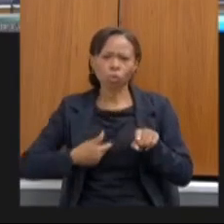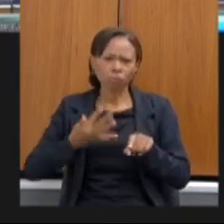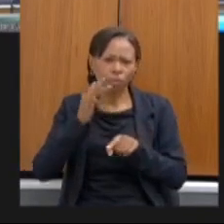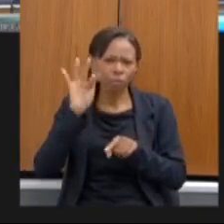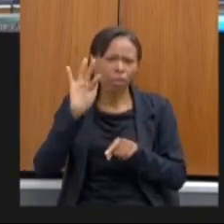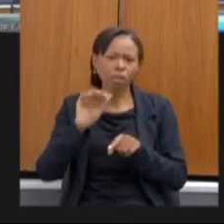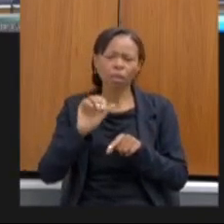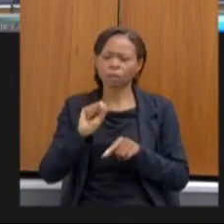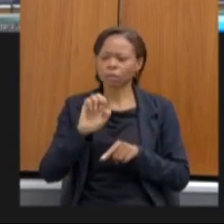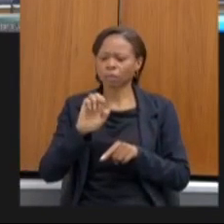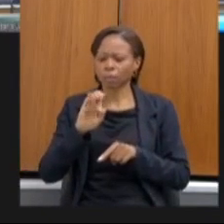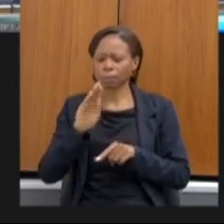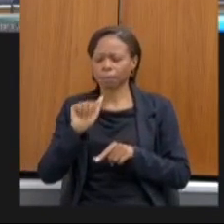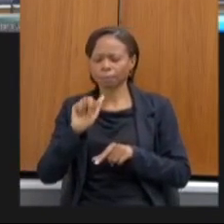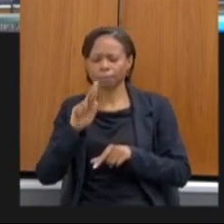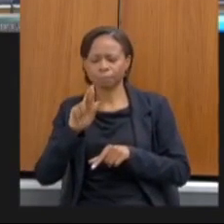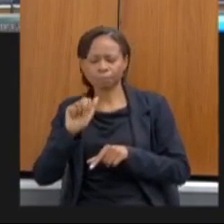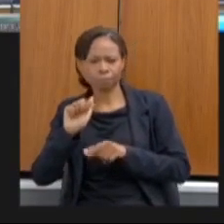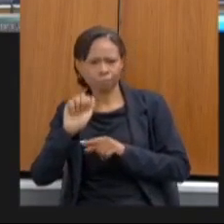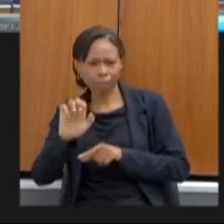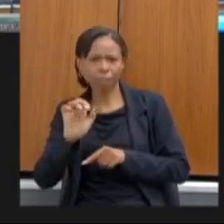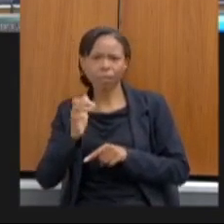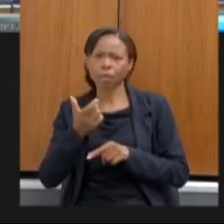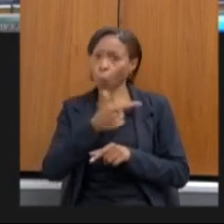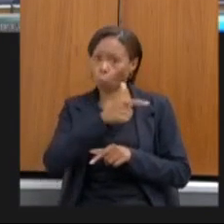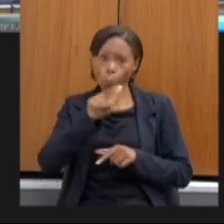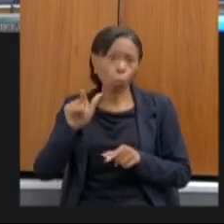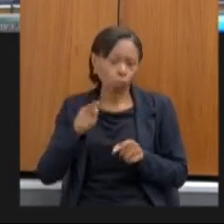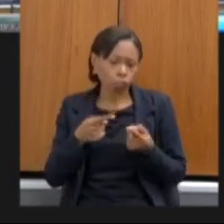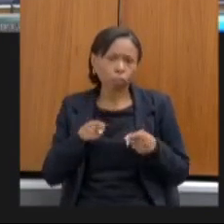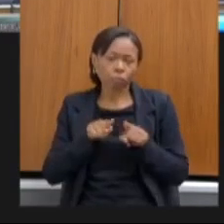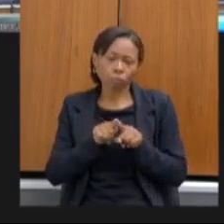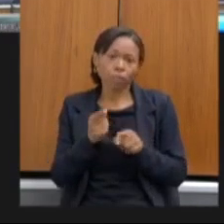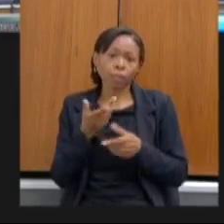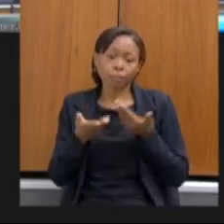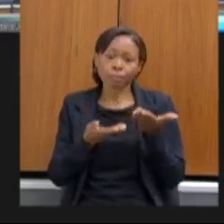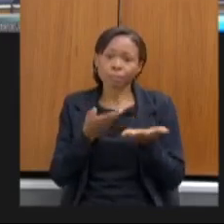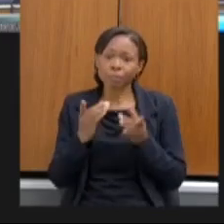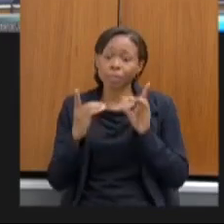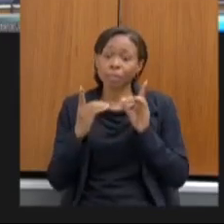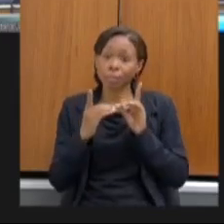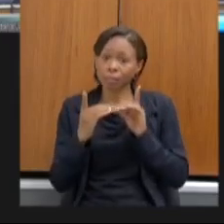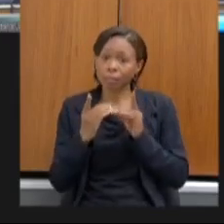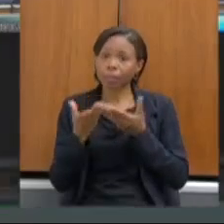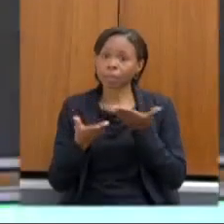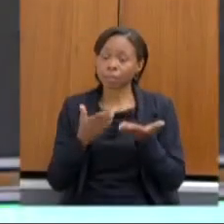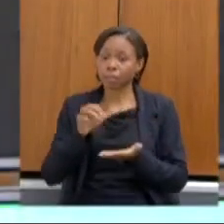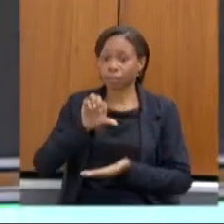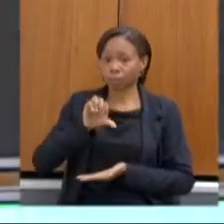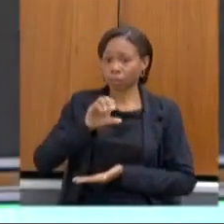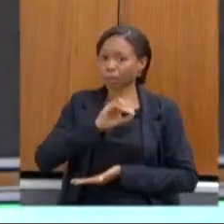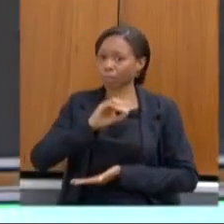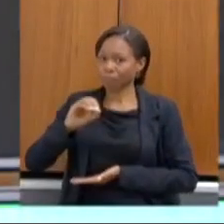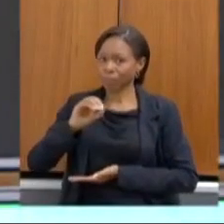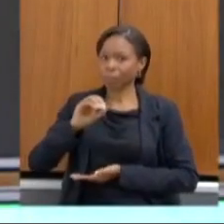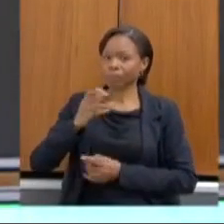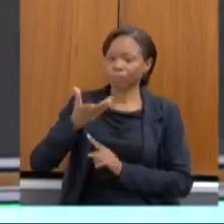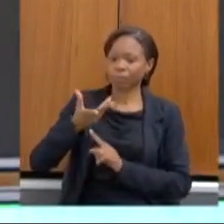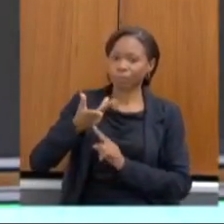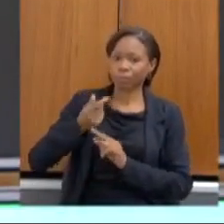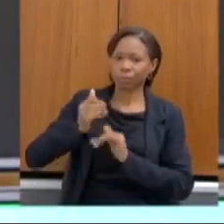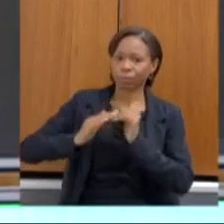e o SEBRAE já é nós pretendemos atender aí 900 artesãos e pode passar por